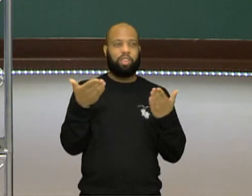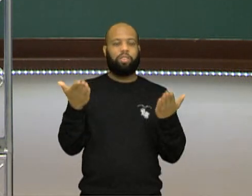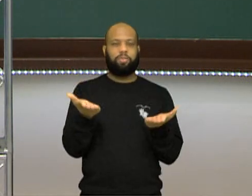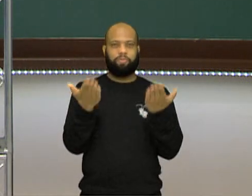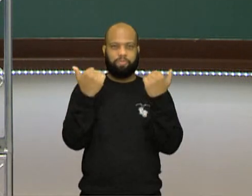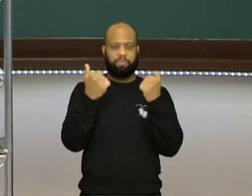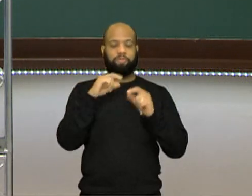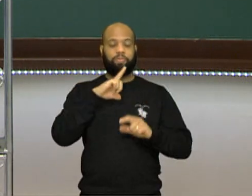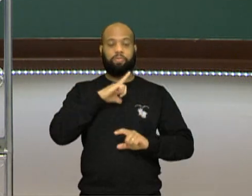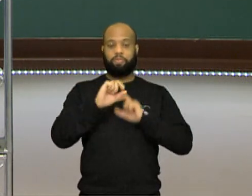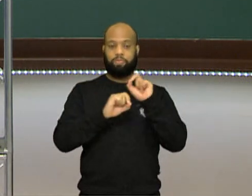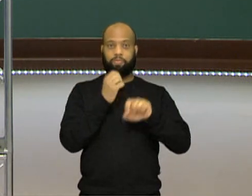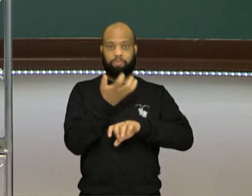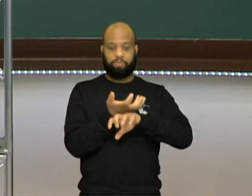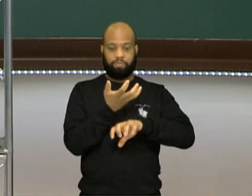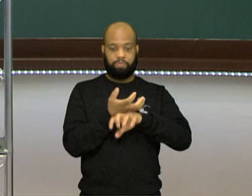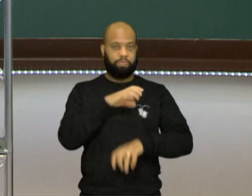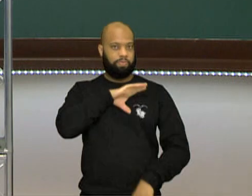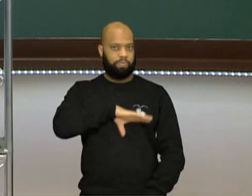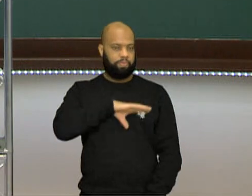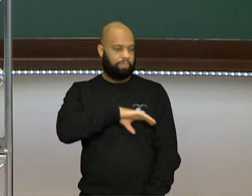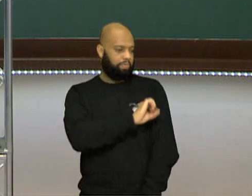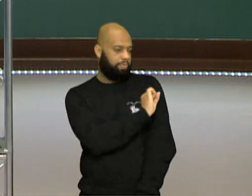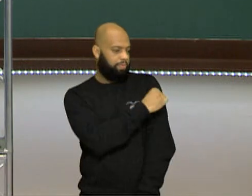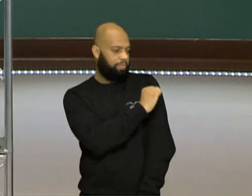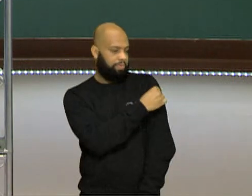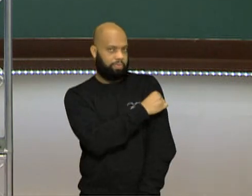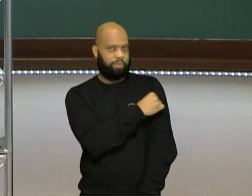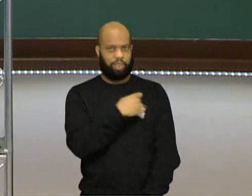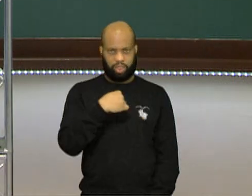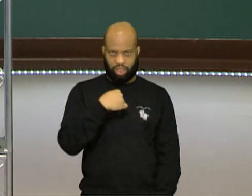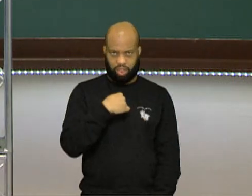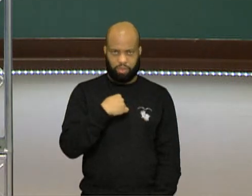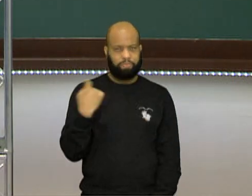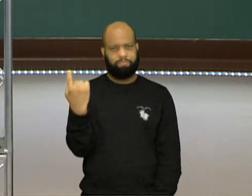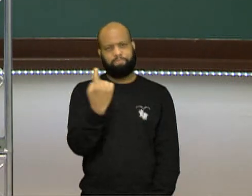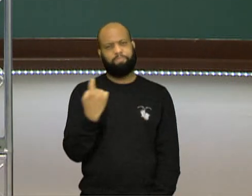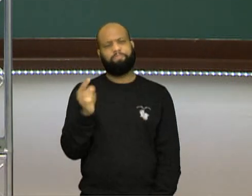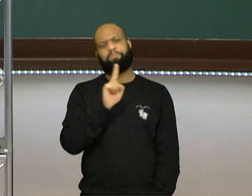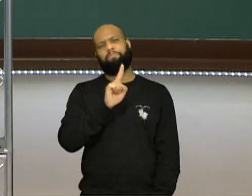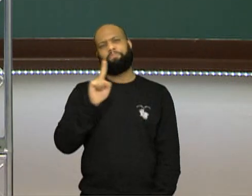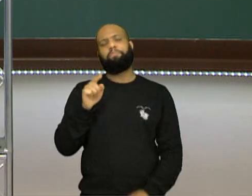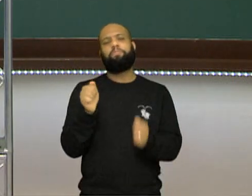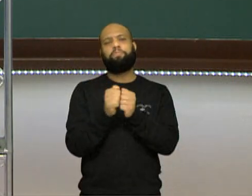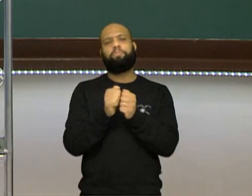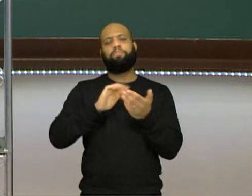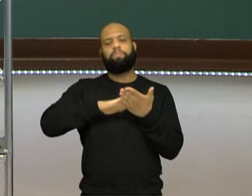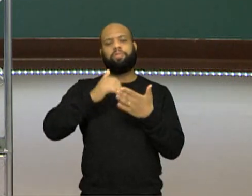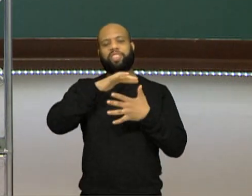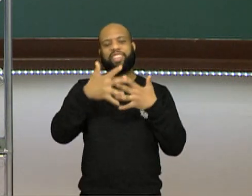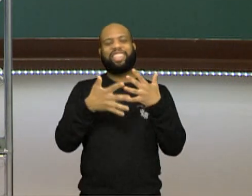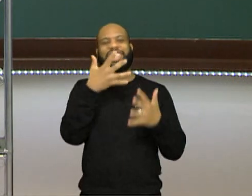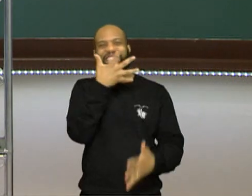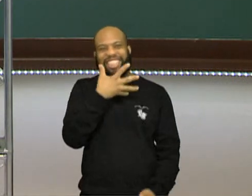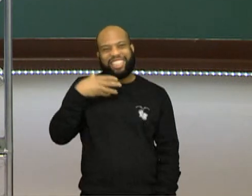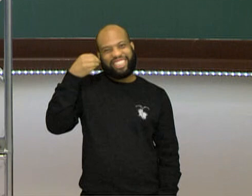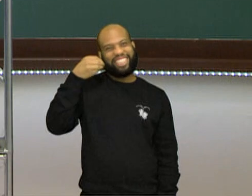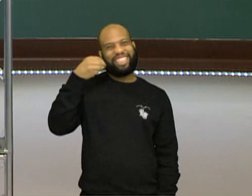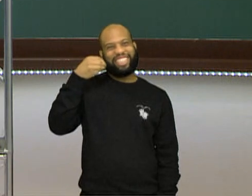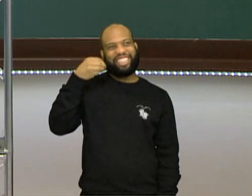então, com língua portuguesa do oitavo ano. E eu não estou sozinho, eu estou aqui junto com o